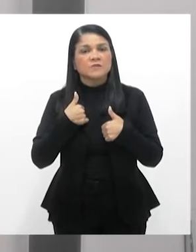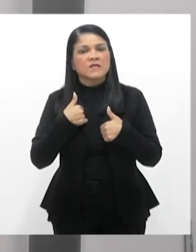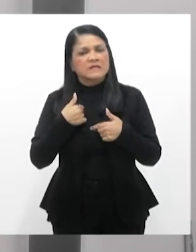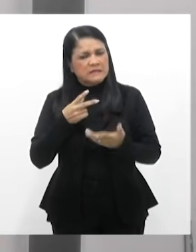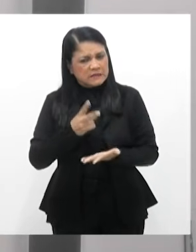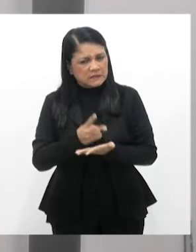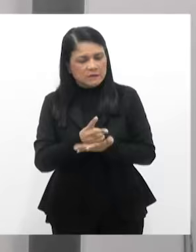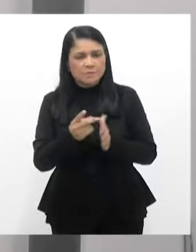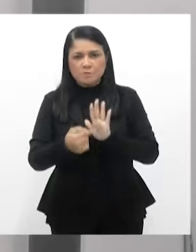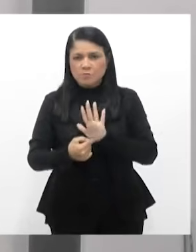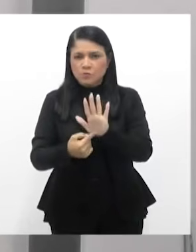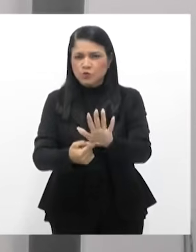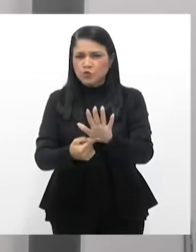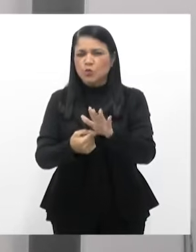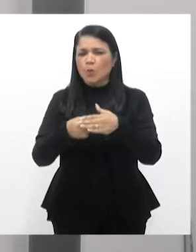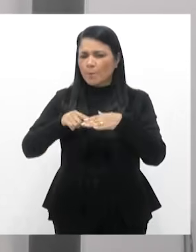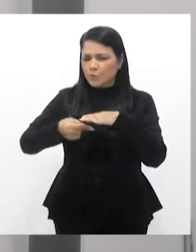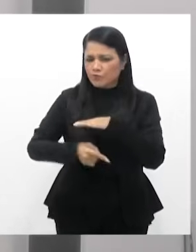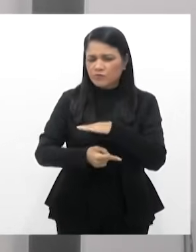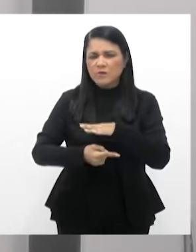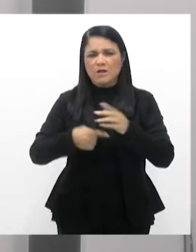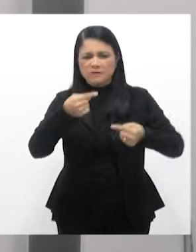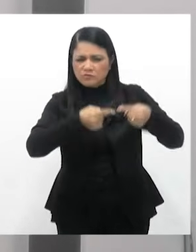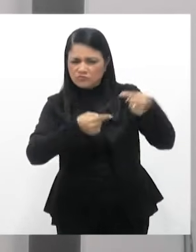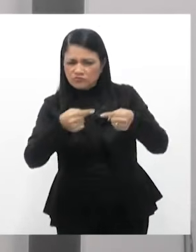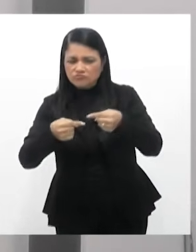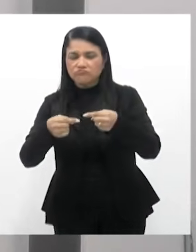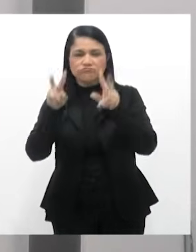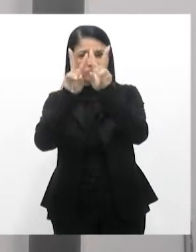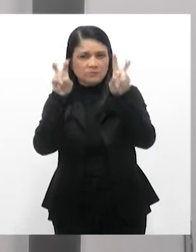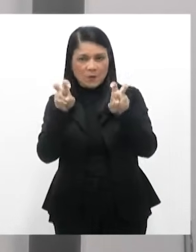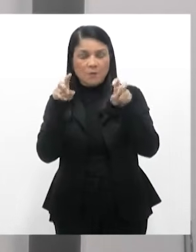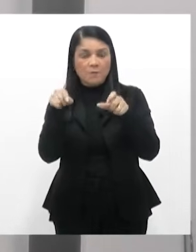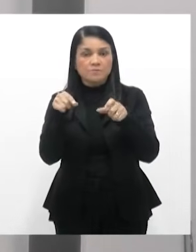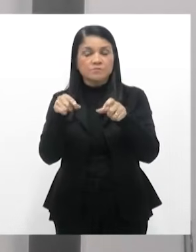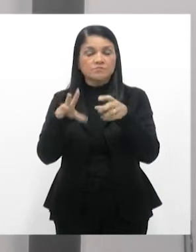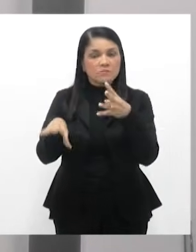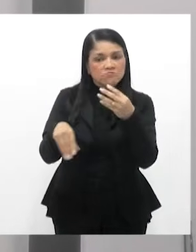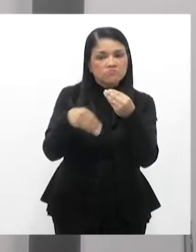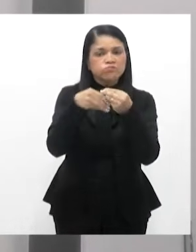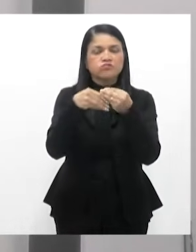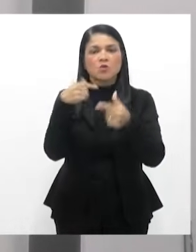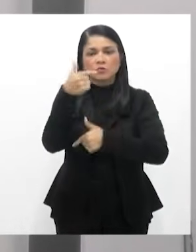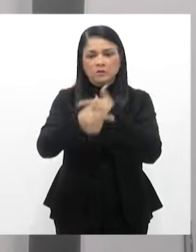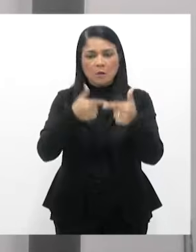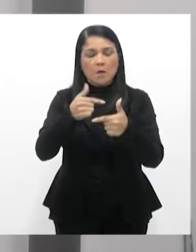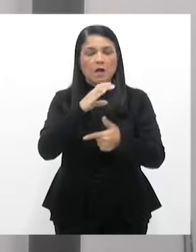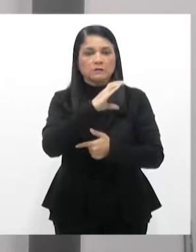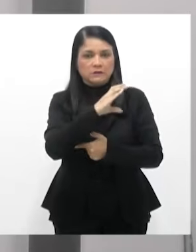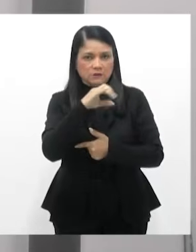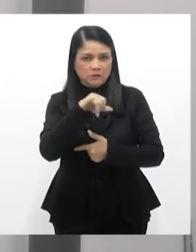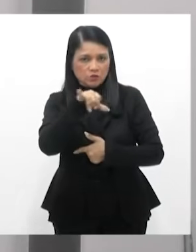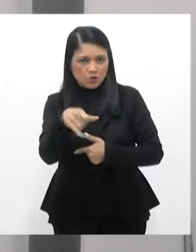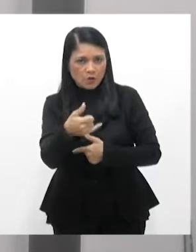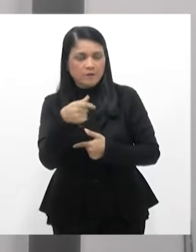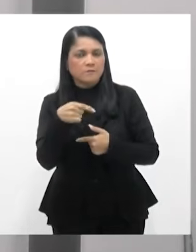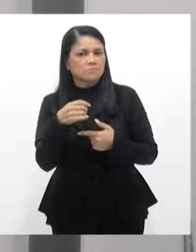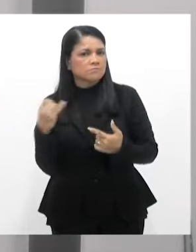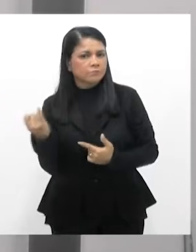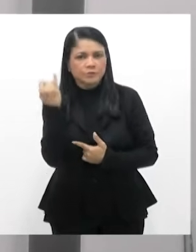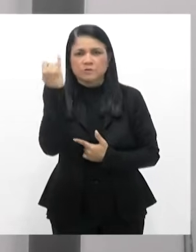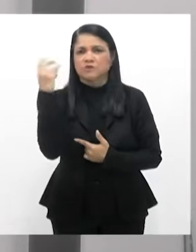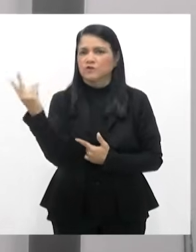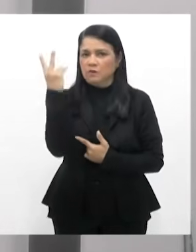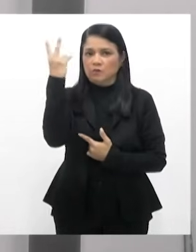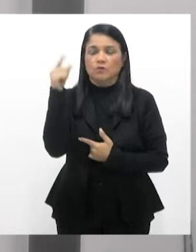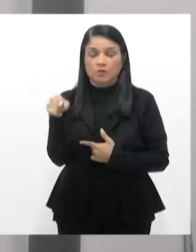sempre demonstrou muita profundidade nas discussões que apresentou aqui, enriqueceu muito o trabalho da CCJ. Ocorre que, tal qual,